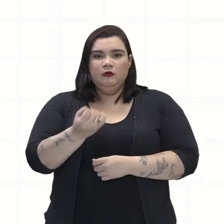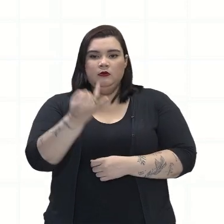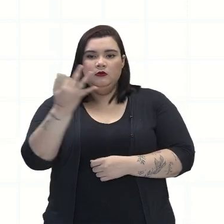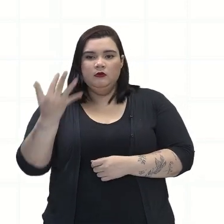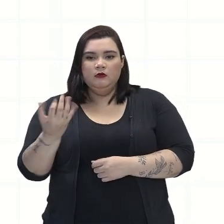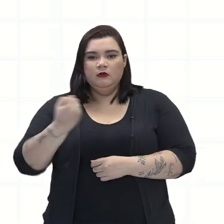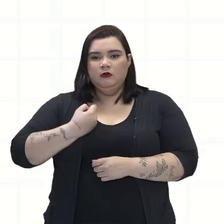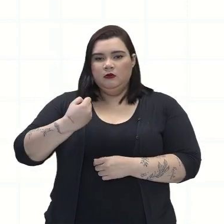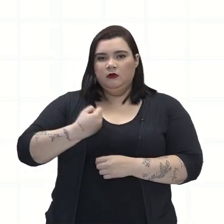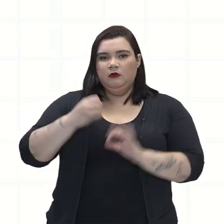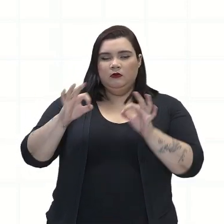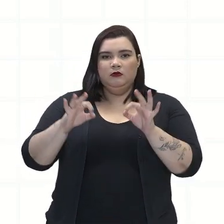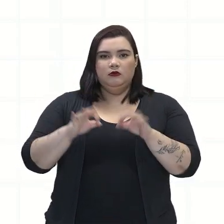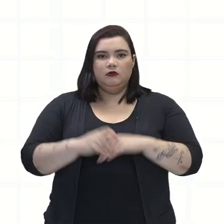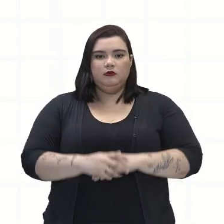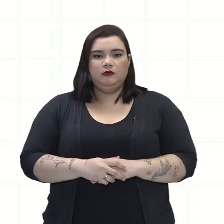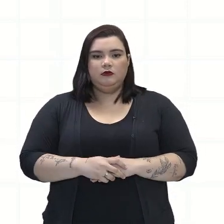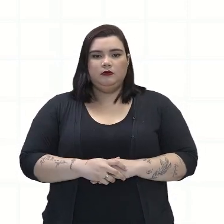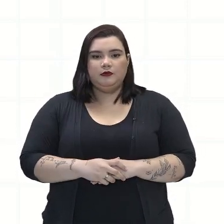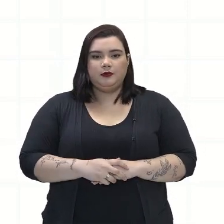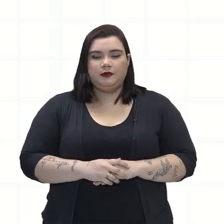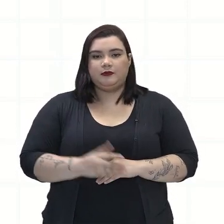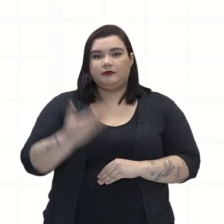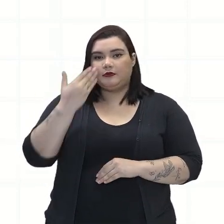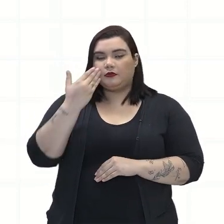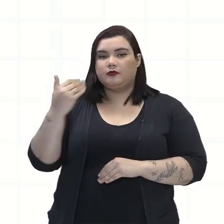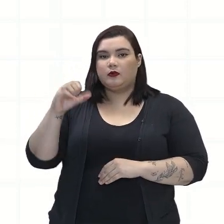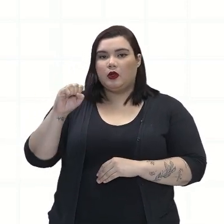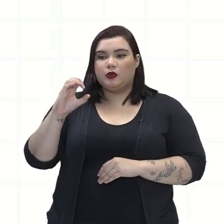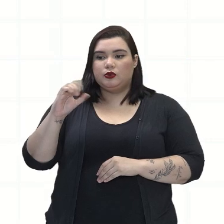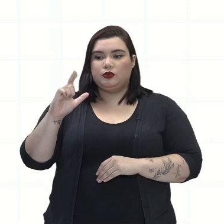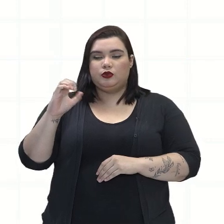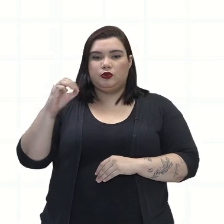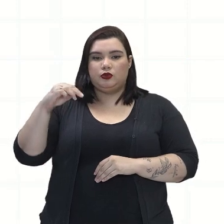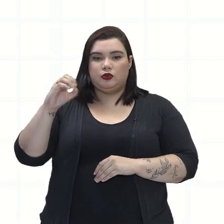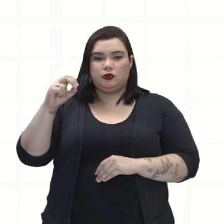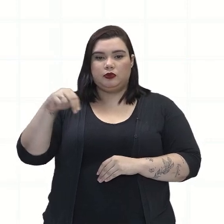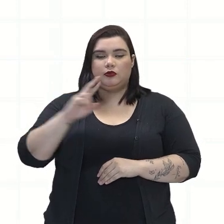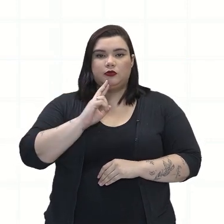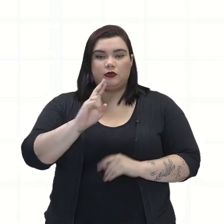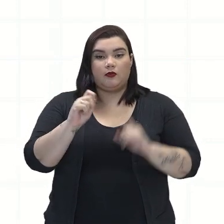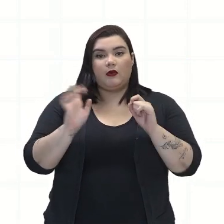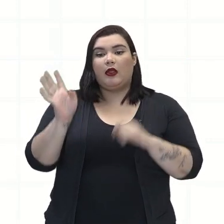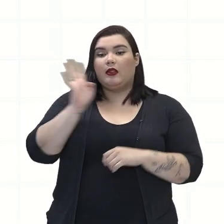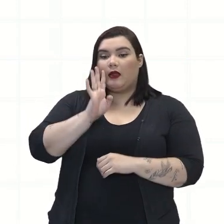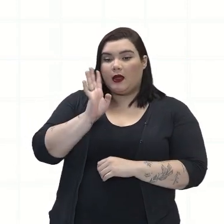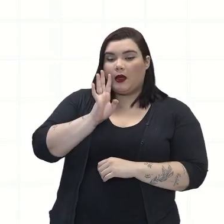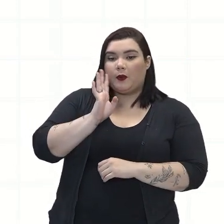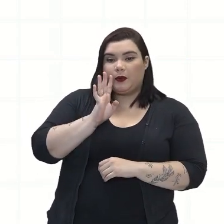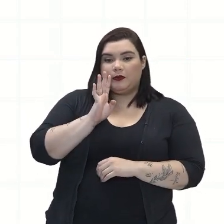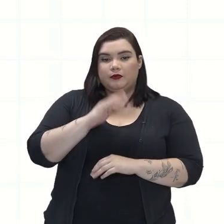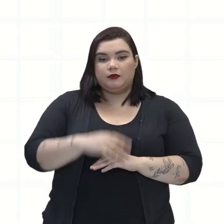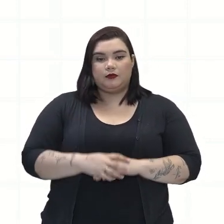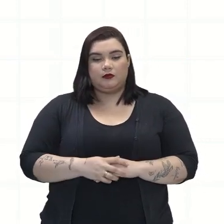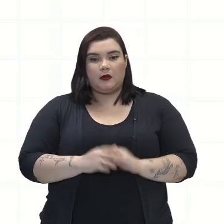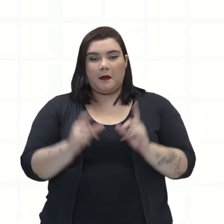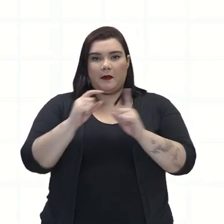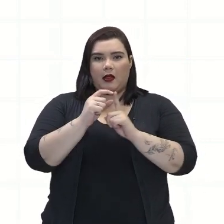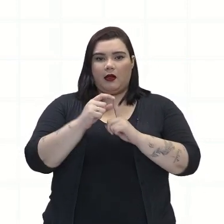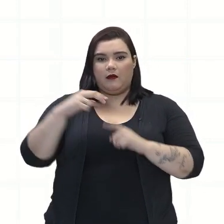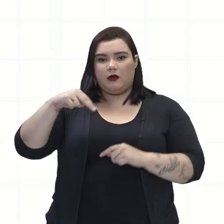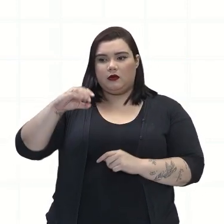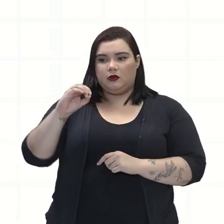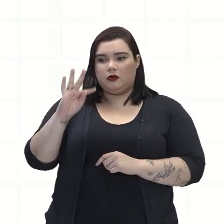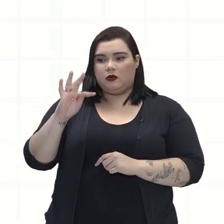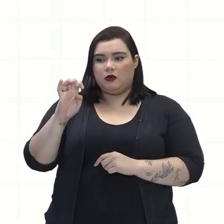número individualmente aí. E o Solomon diz, cool, legal. Do you have notebooks? E aqui o notebook é